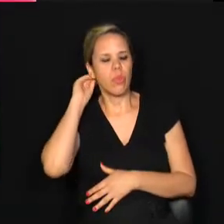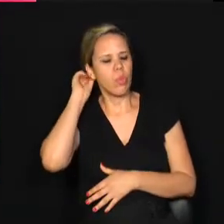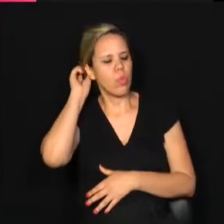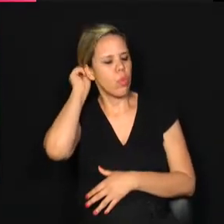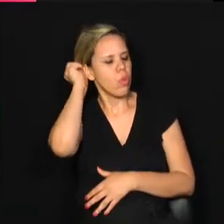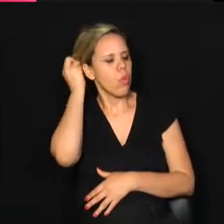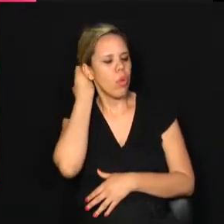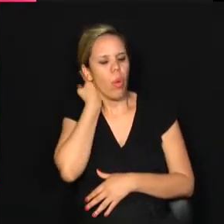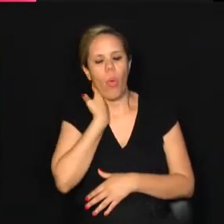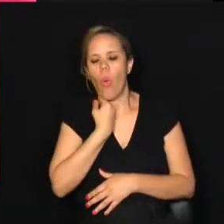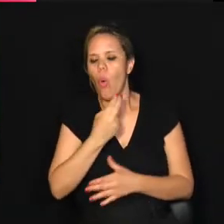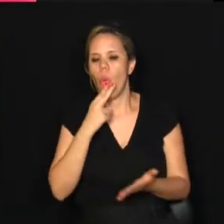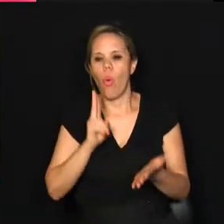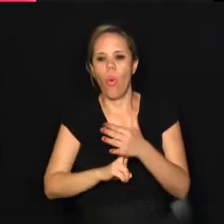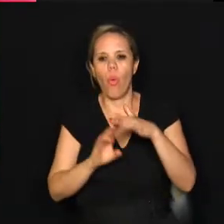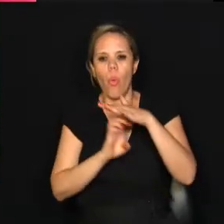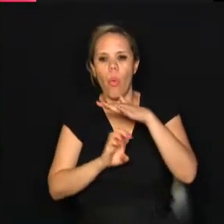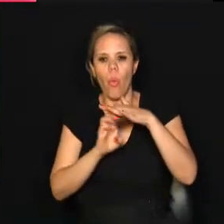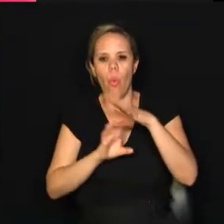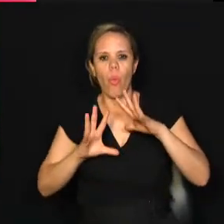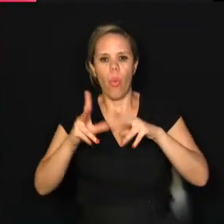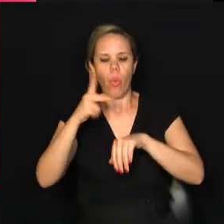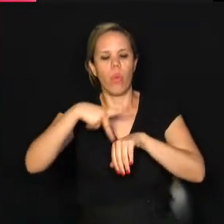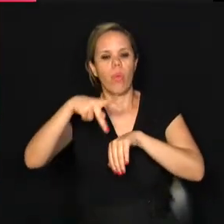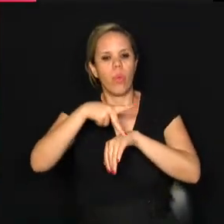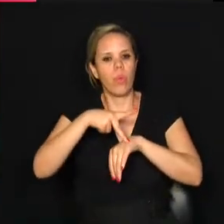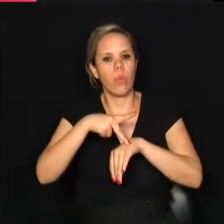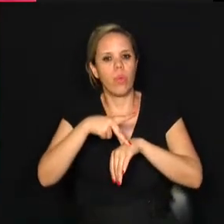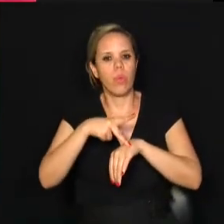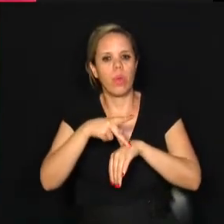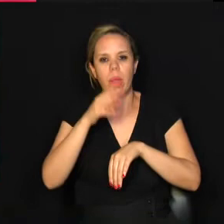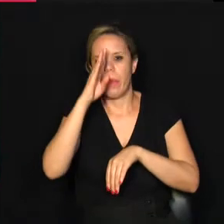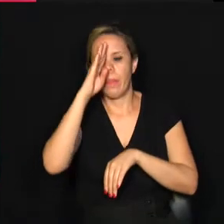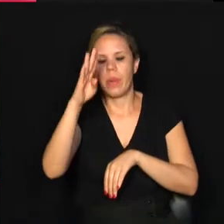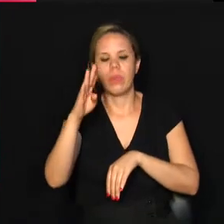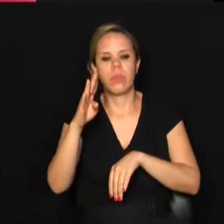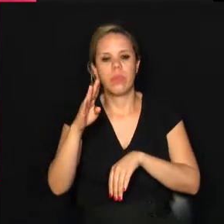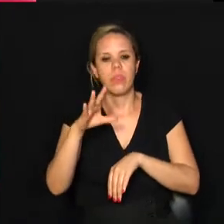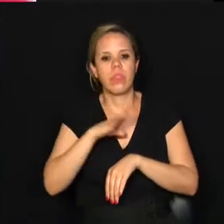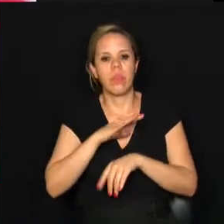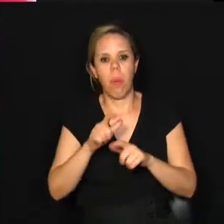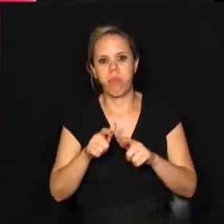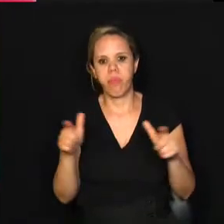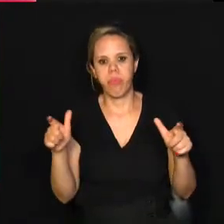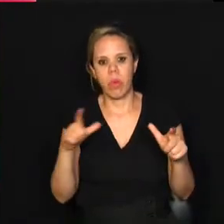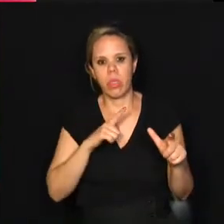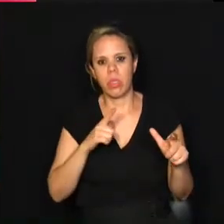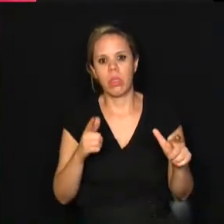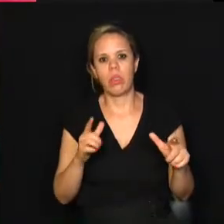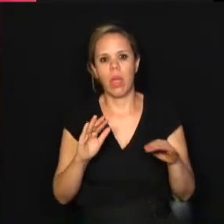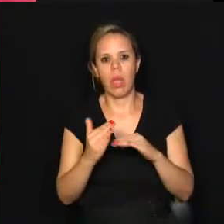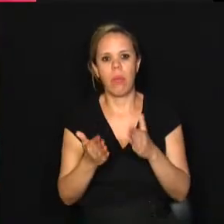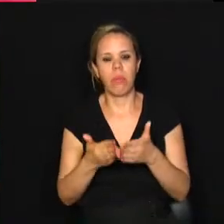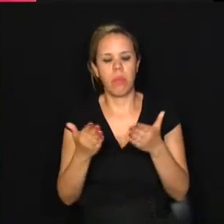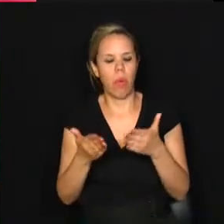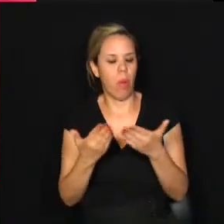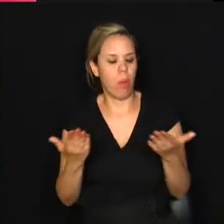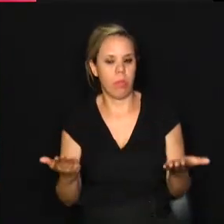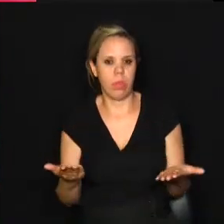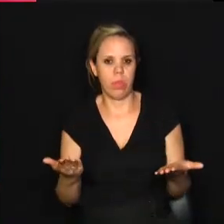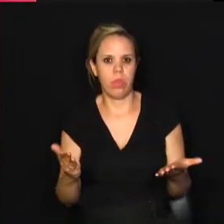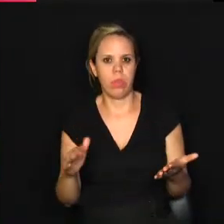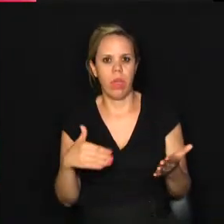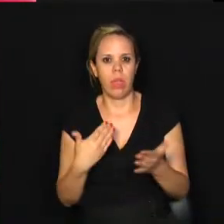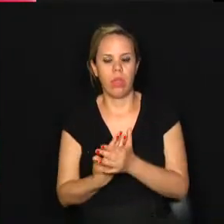vem fazendo em todo o país, assim, né? Principalmente em relação às cidades grandes que têm periferia. até o